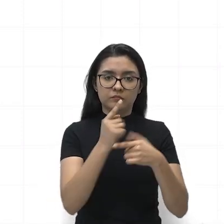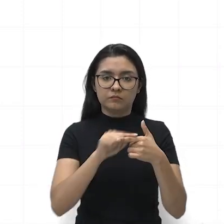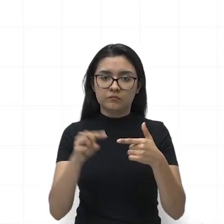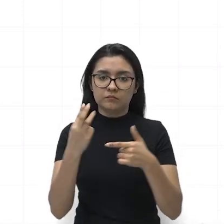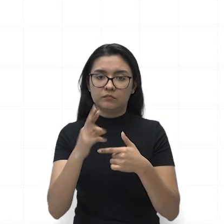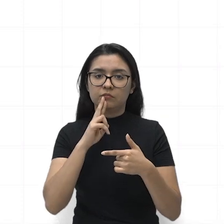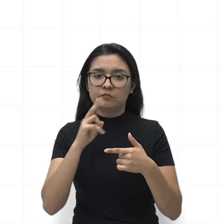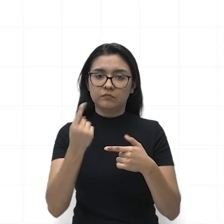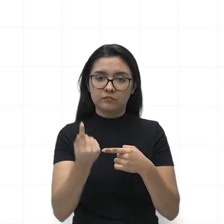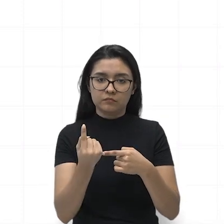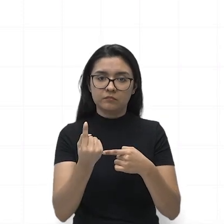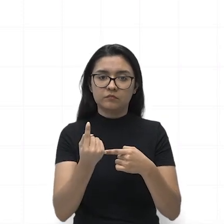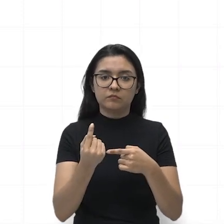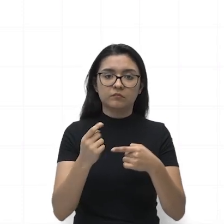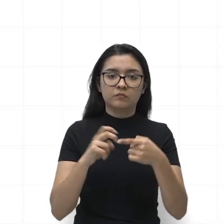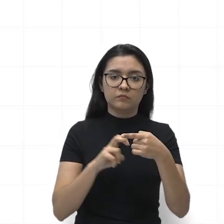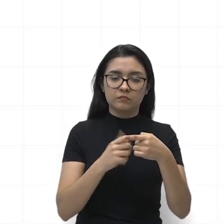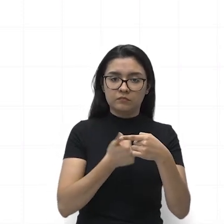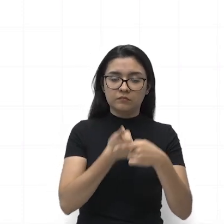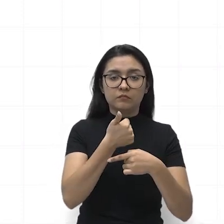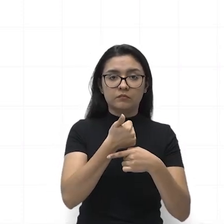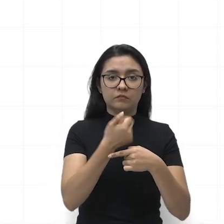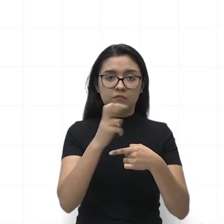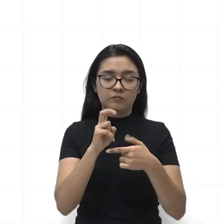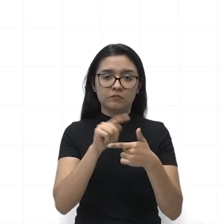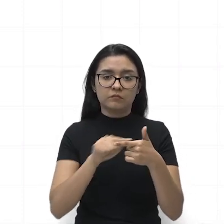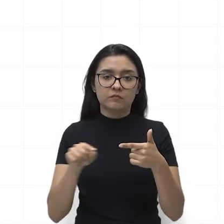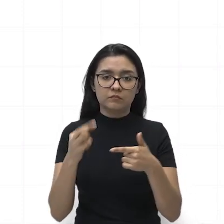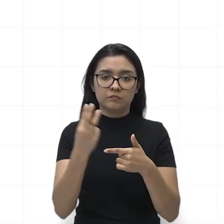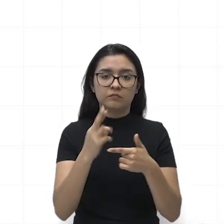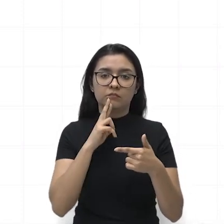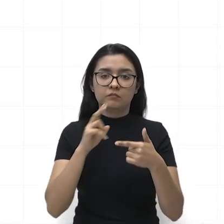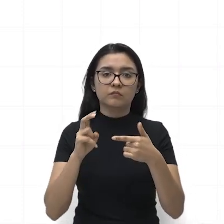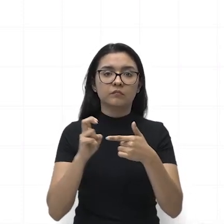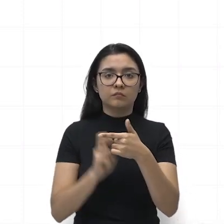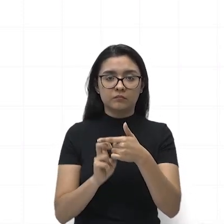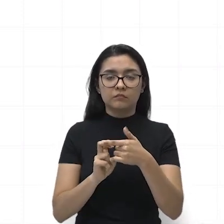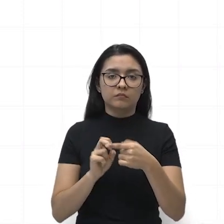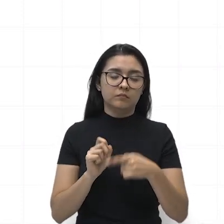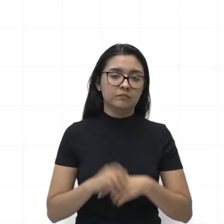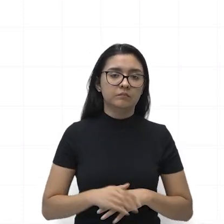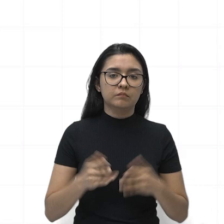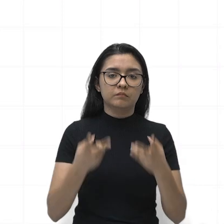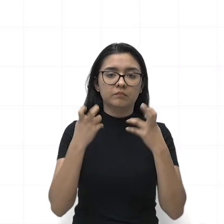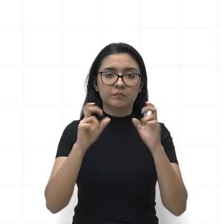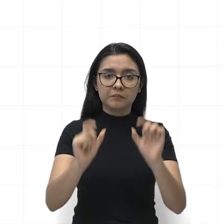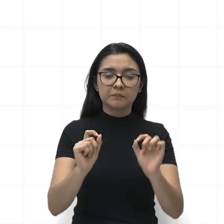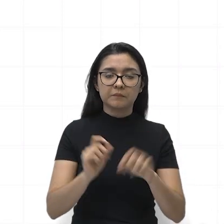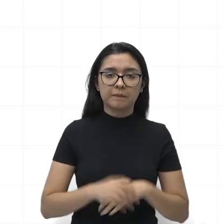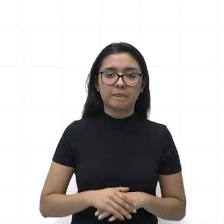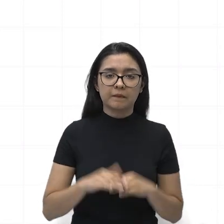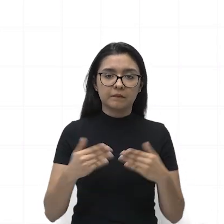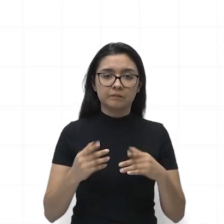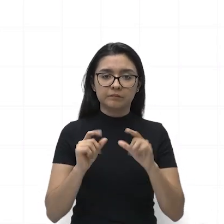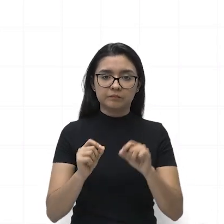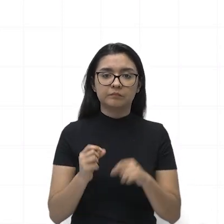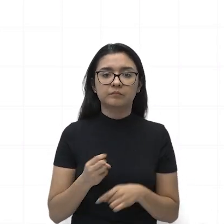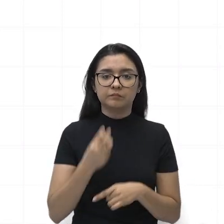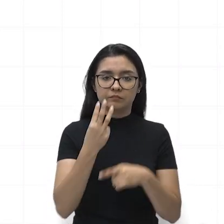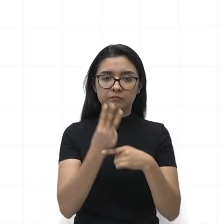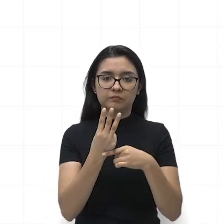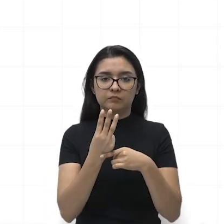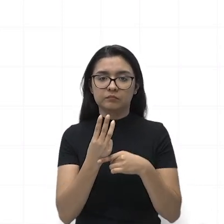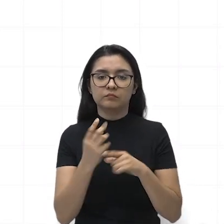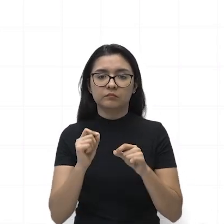é 1, e 15 dividido por 3, como resposta, nós temos 5. E aí, pessoal, observa que agora 3/15